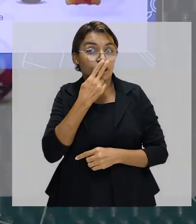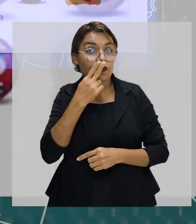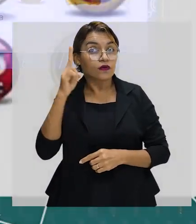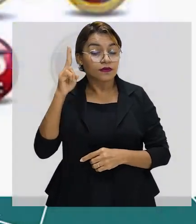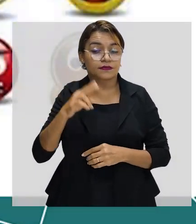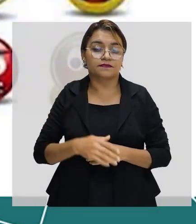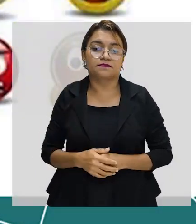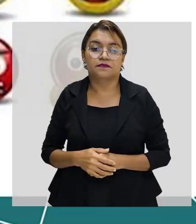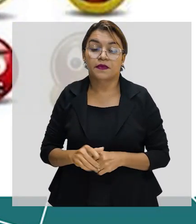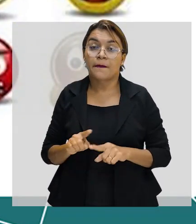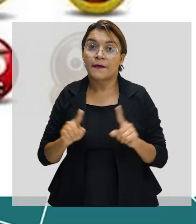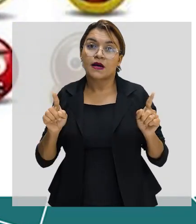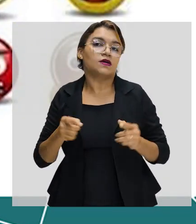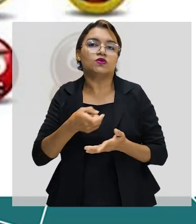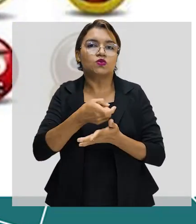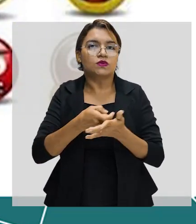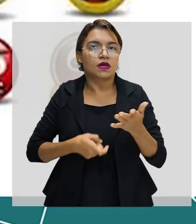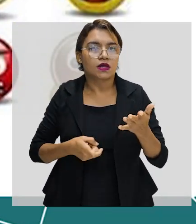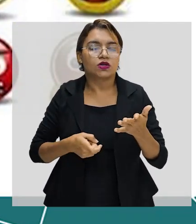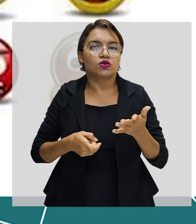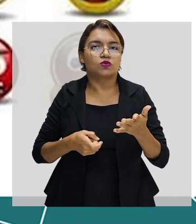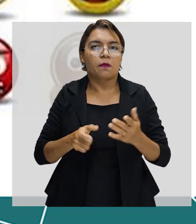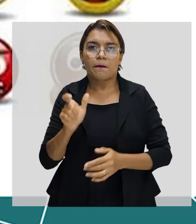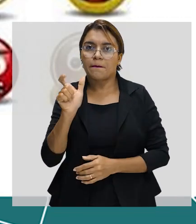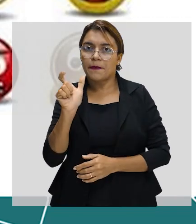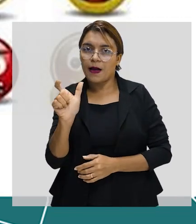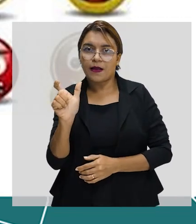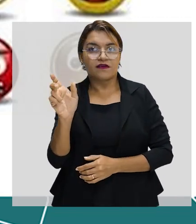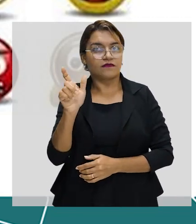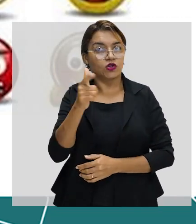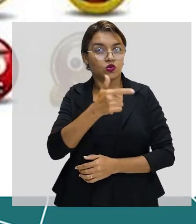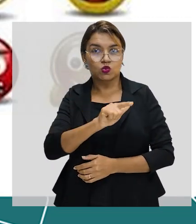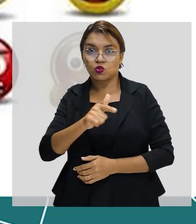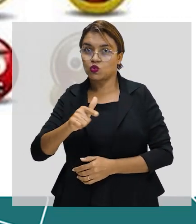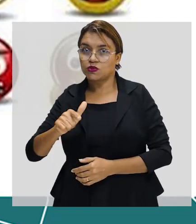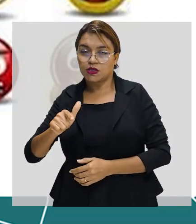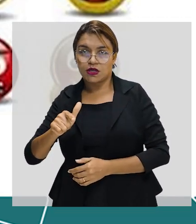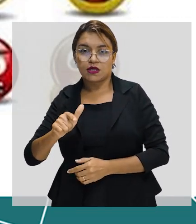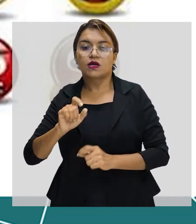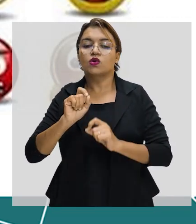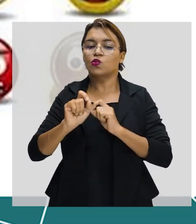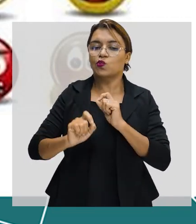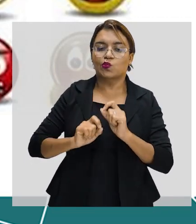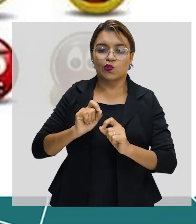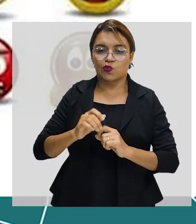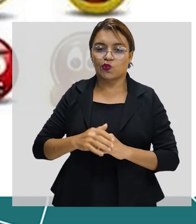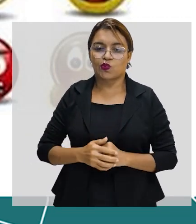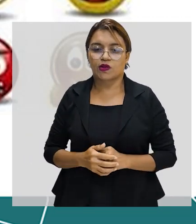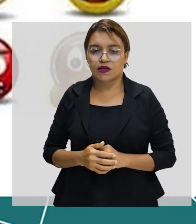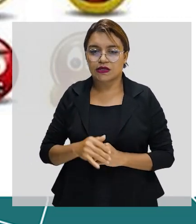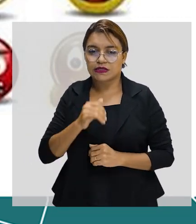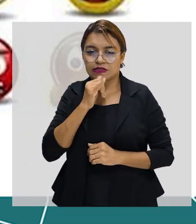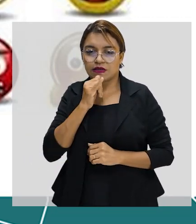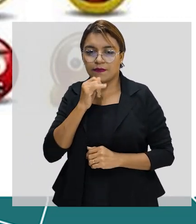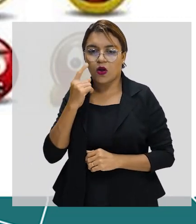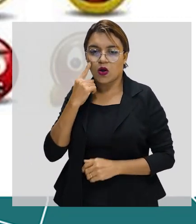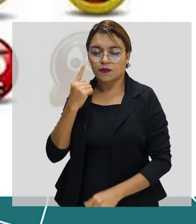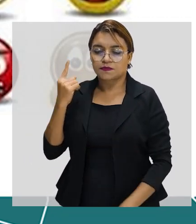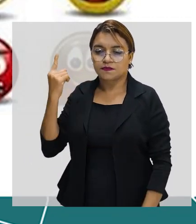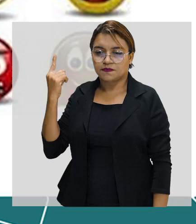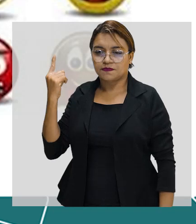Agora, o texto não verbal é aquele que não se vale de palavras, apenas